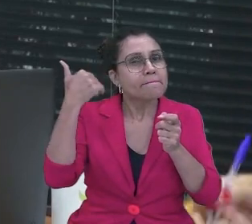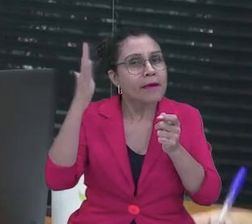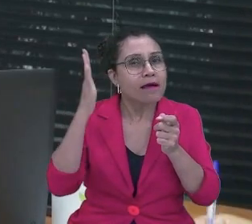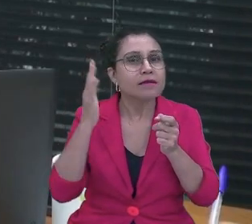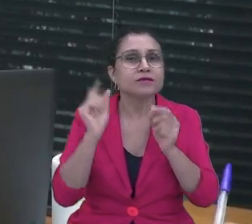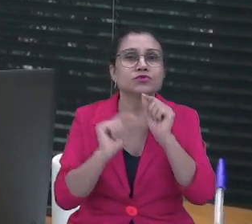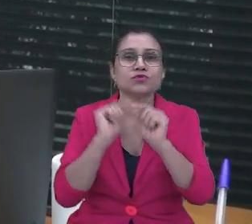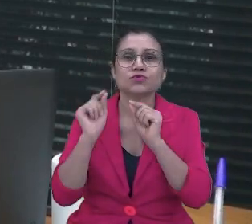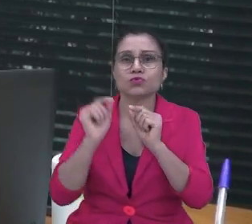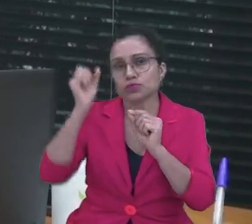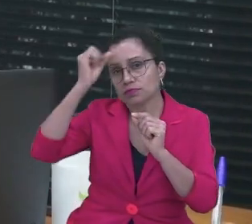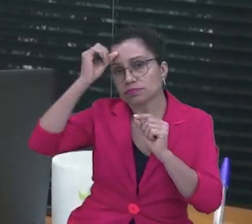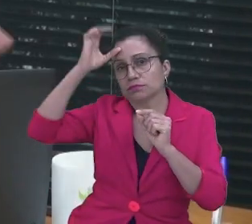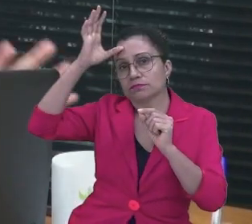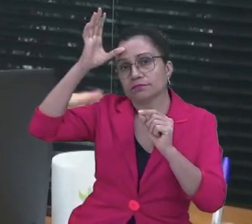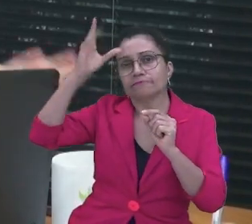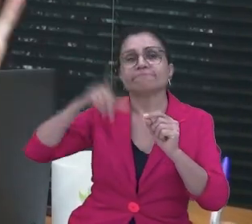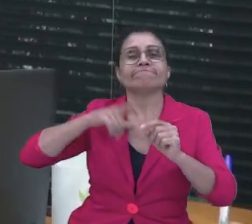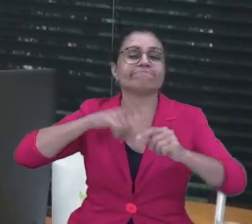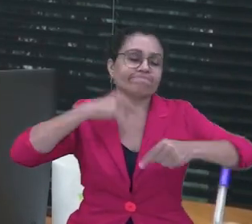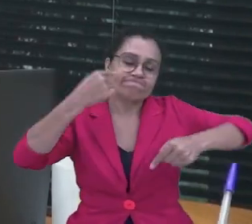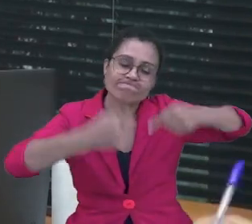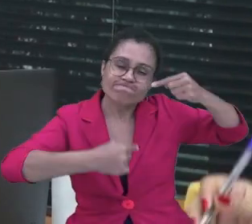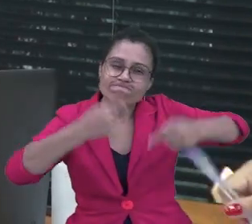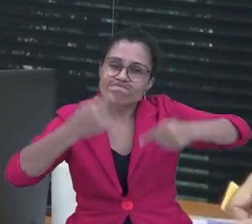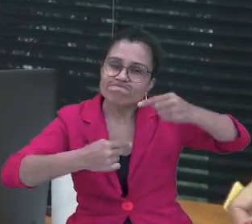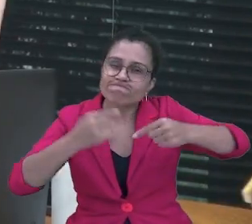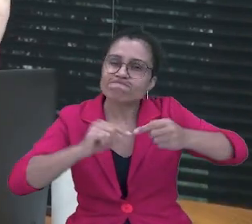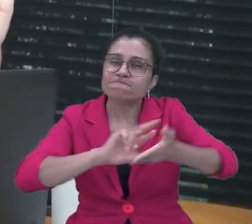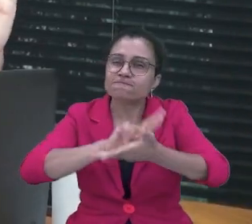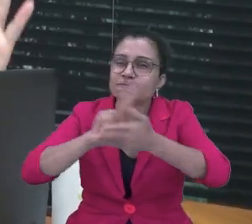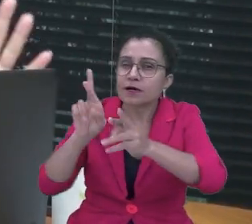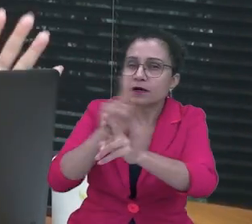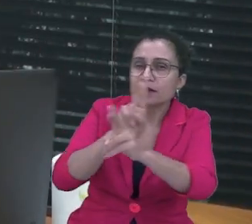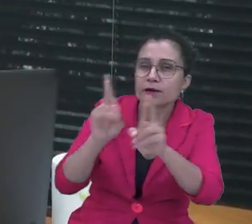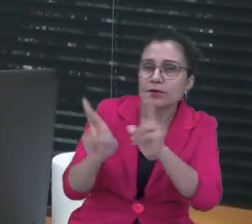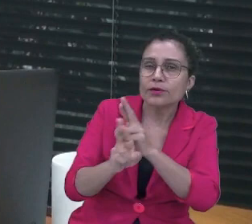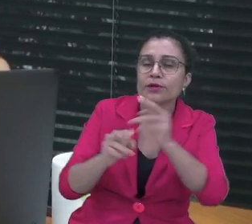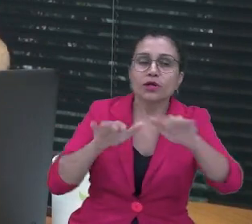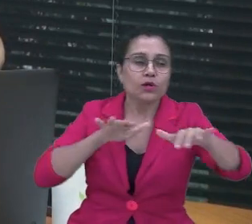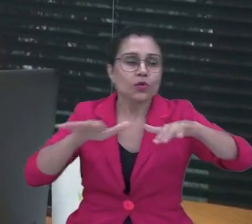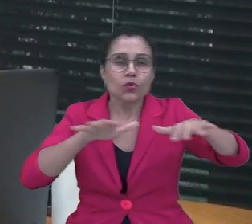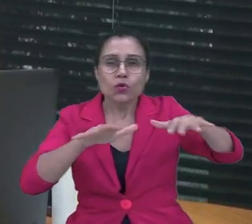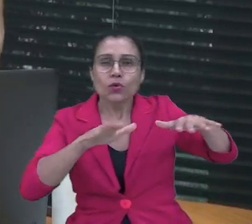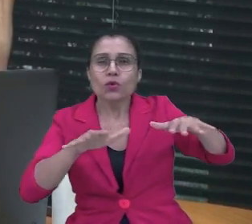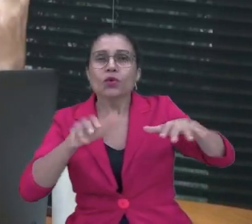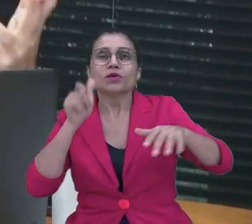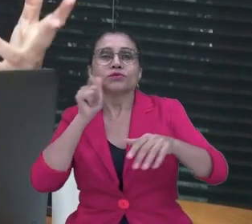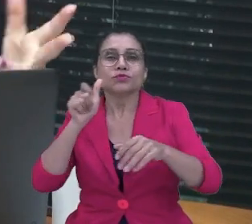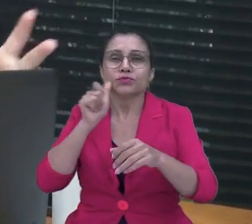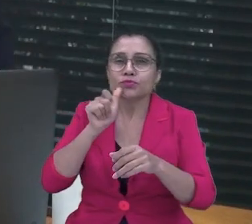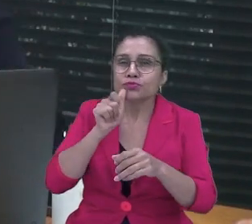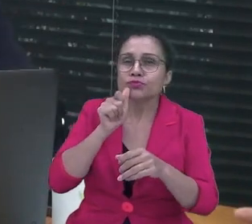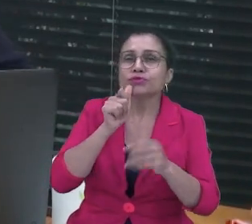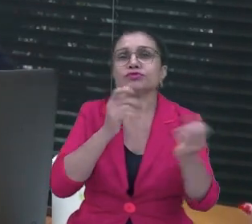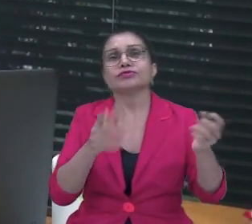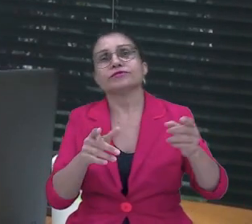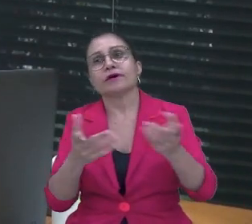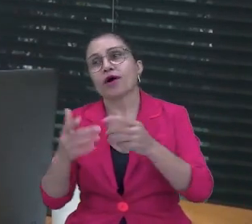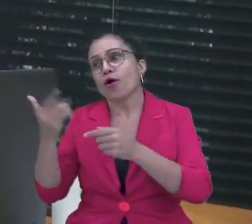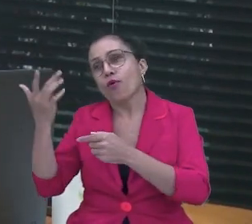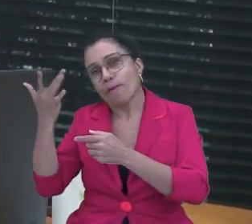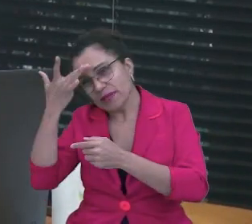profunda, porque a gente sabe que há muitos debates em relação aos movimentos feministas, alguns